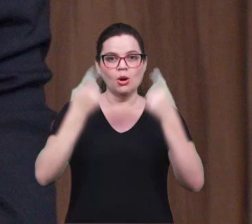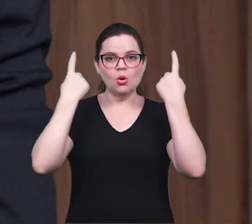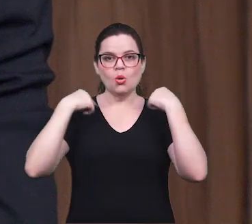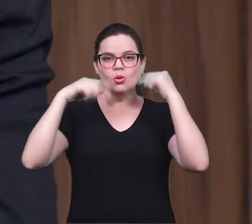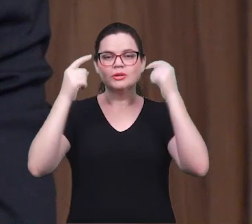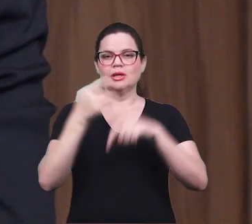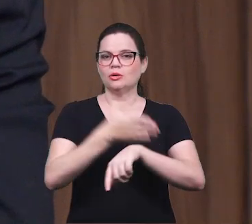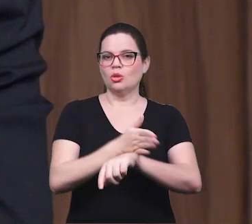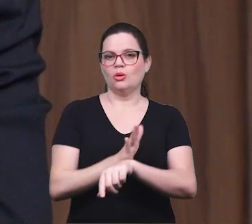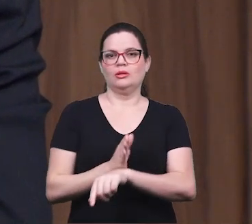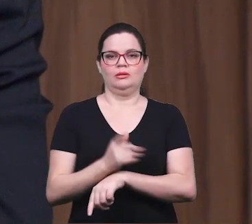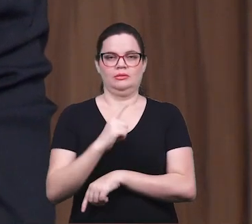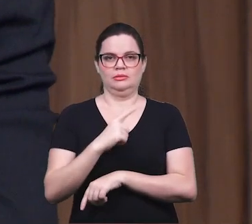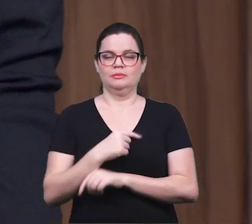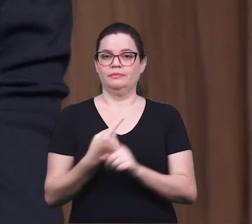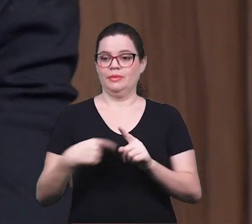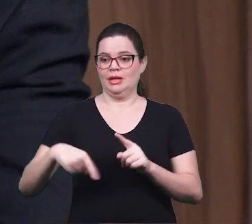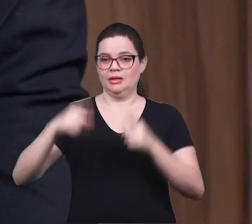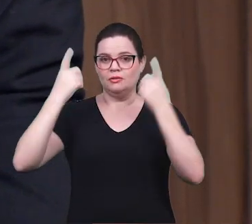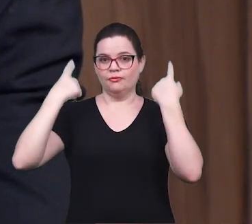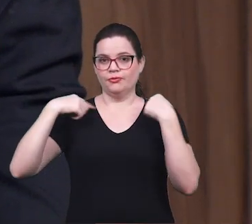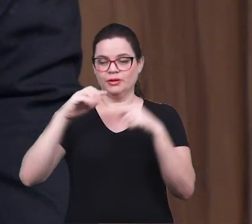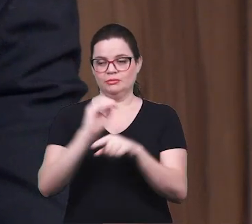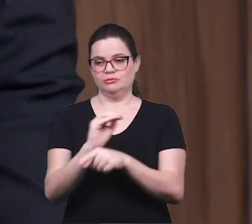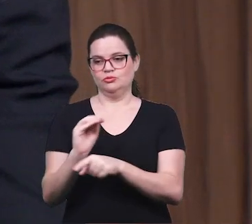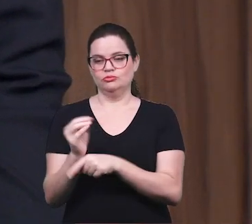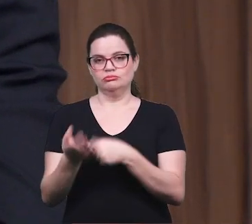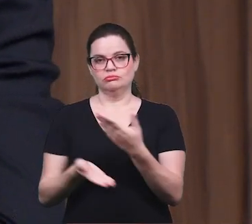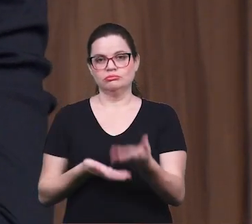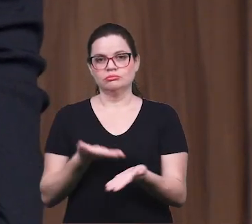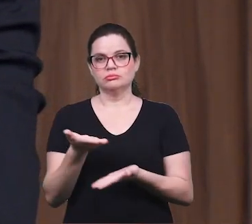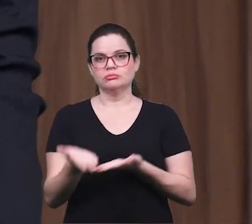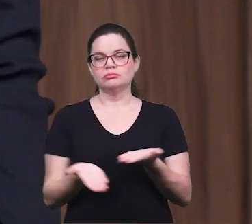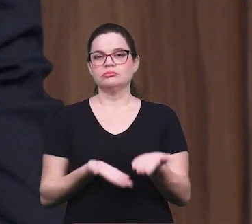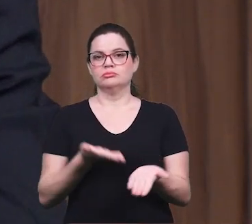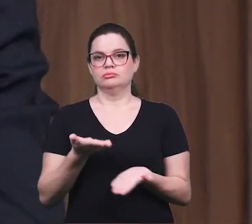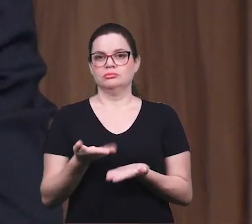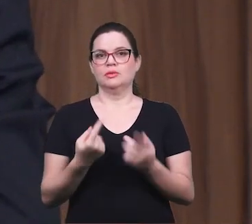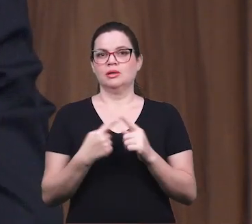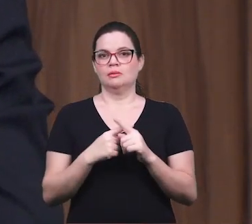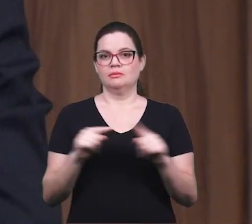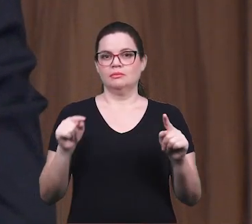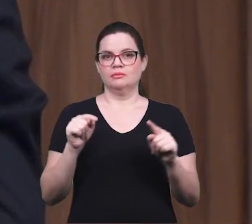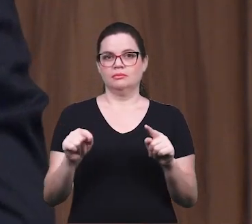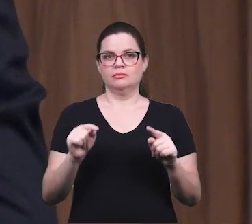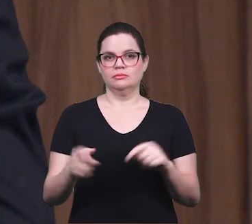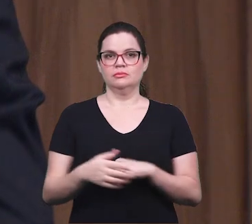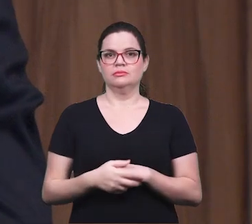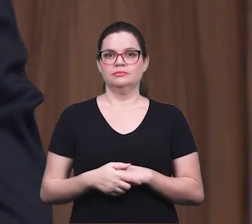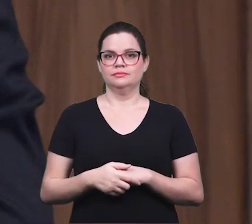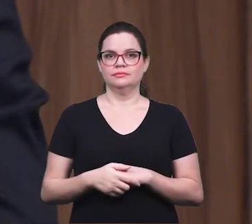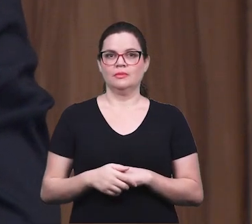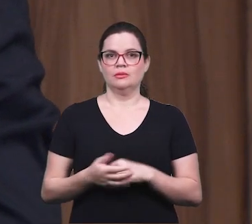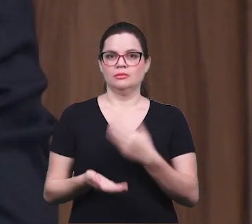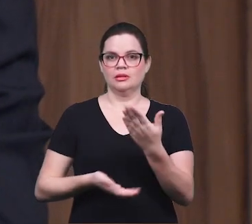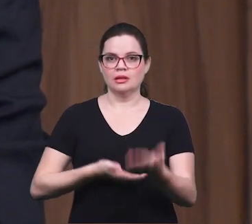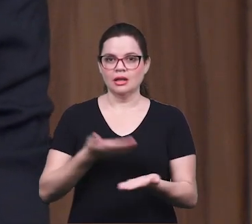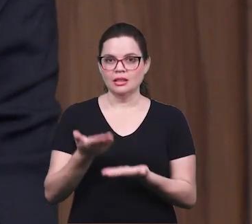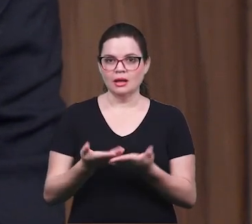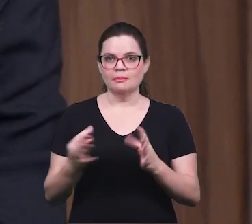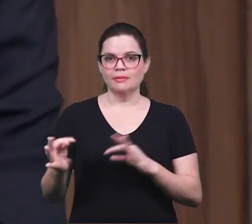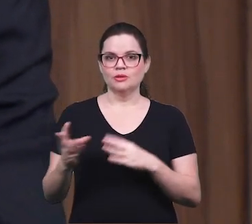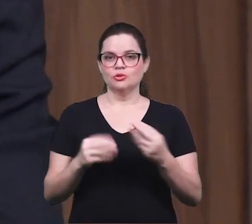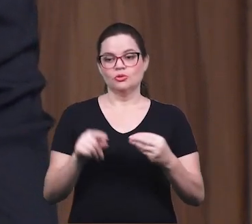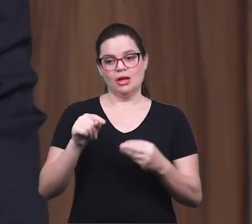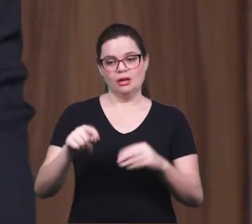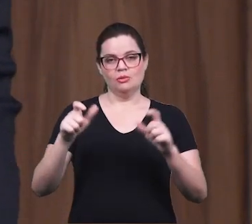os rebanhos eram criados, mas o tratamento ovino era dado em Colossos. Então, a